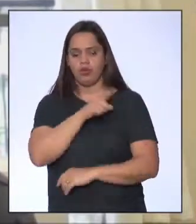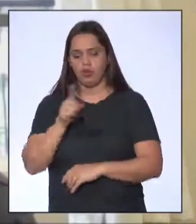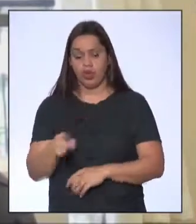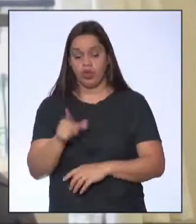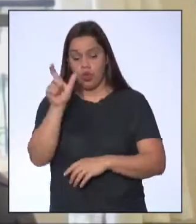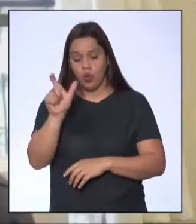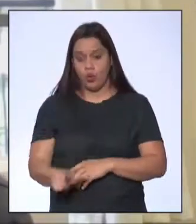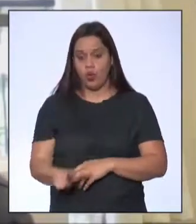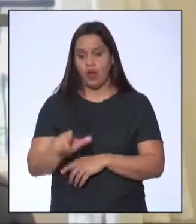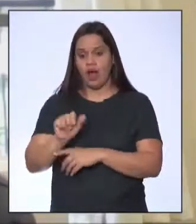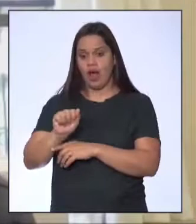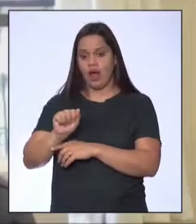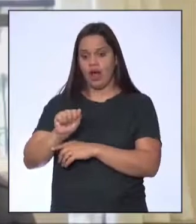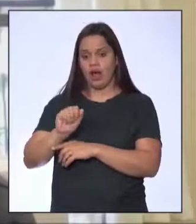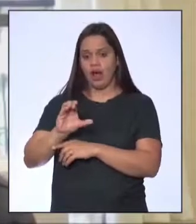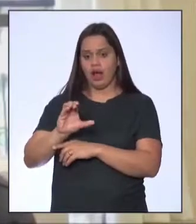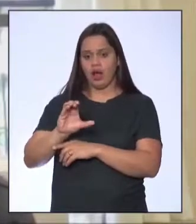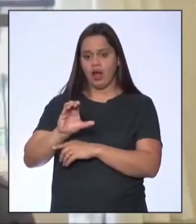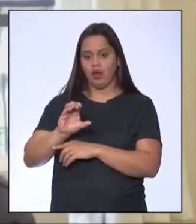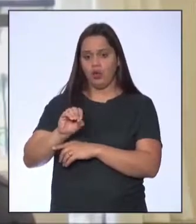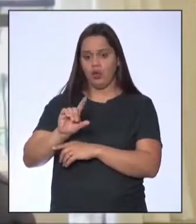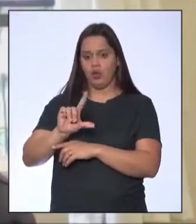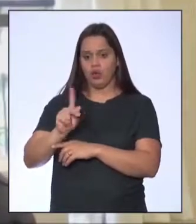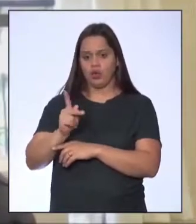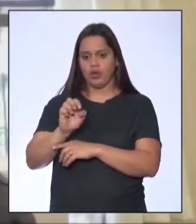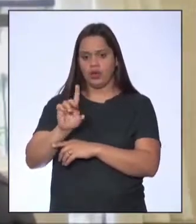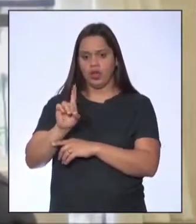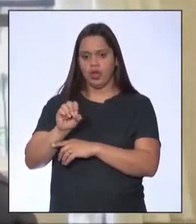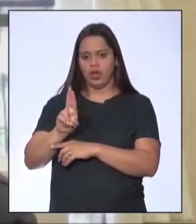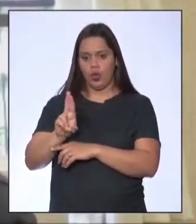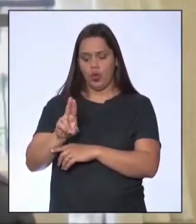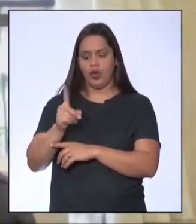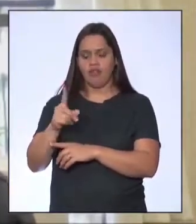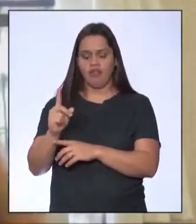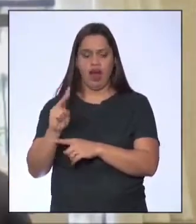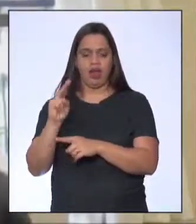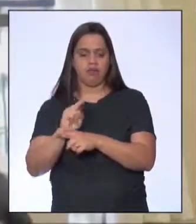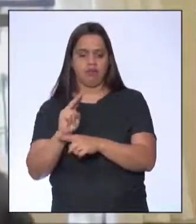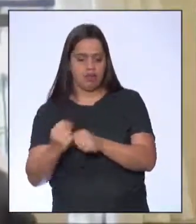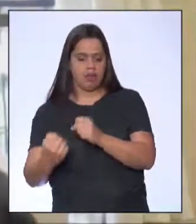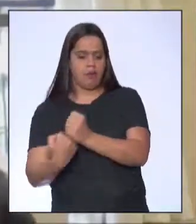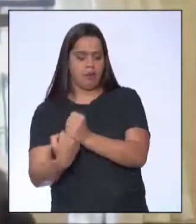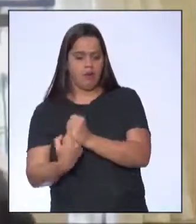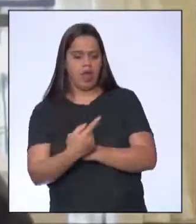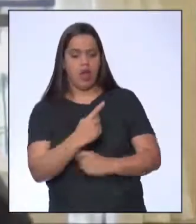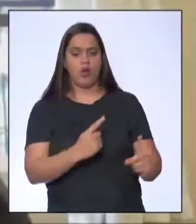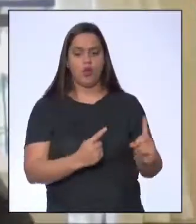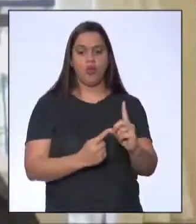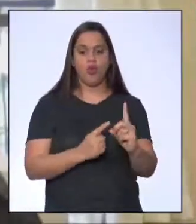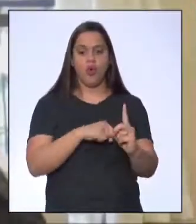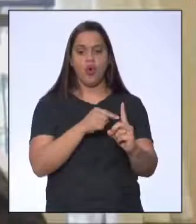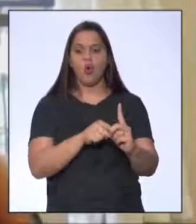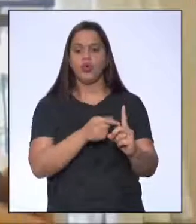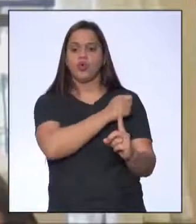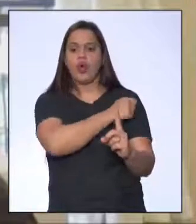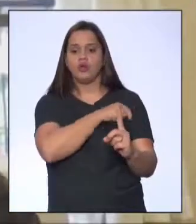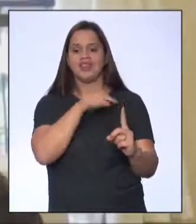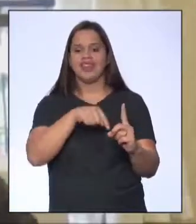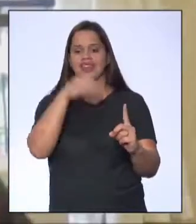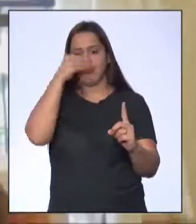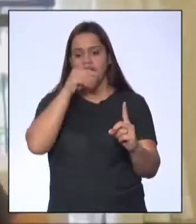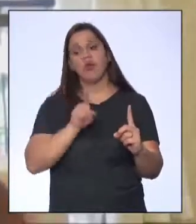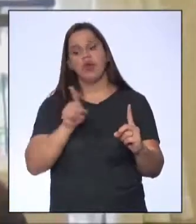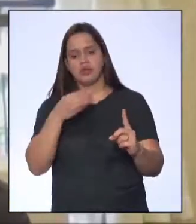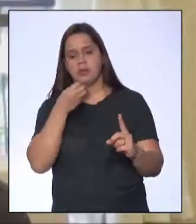acolhedor vai acolher o defasagem. Isso, agora, como vai ser feito, se é após turno ou durante um